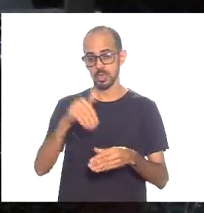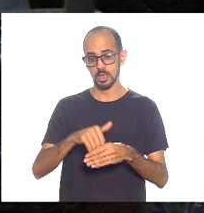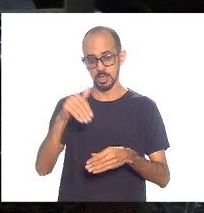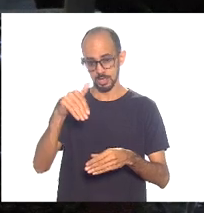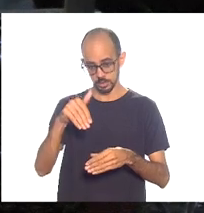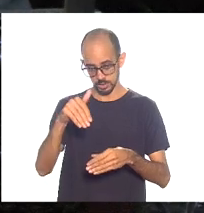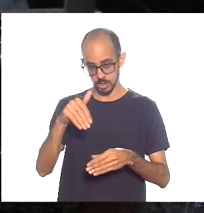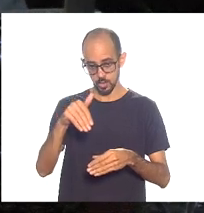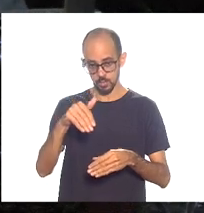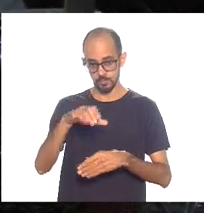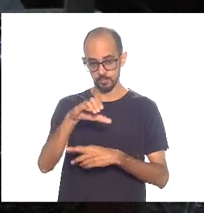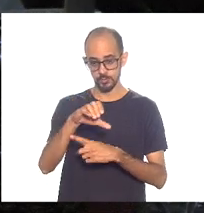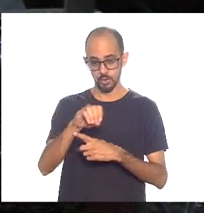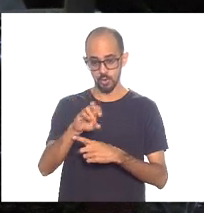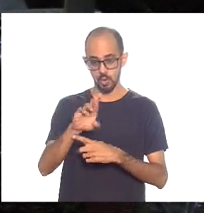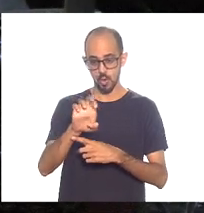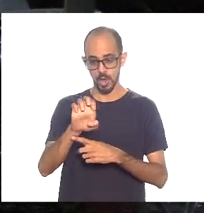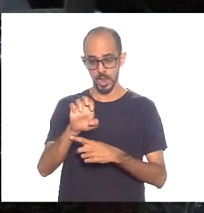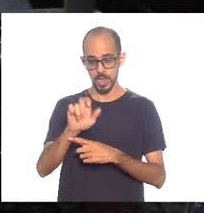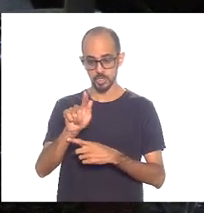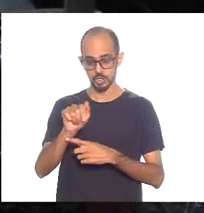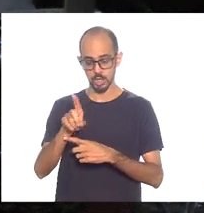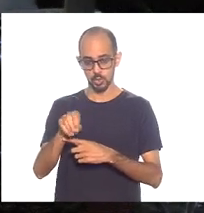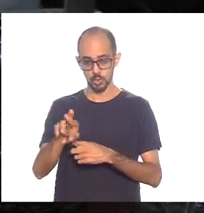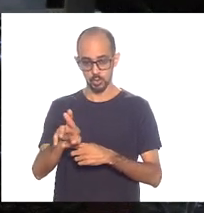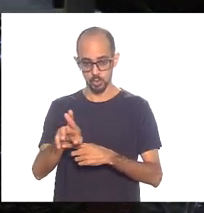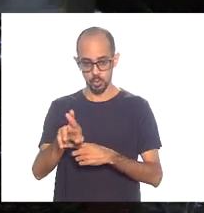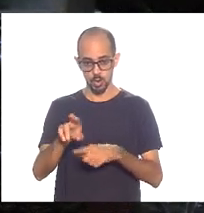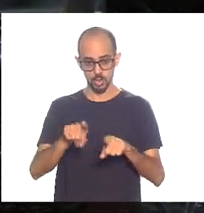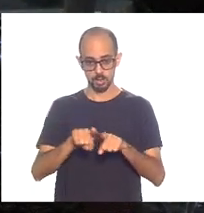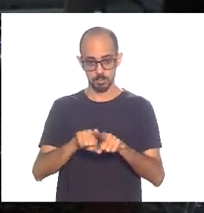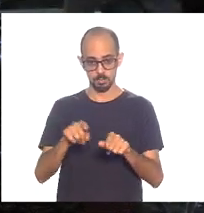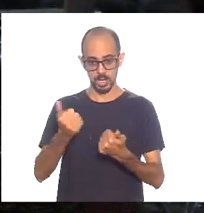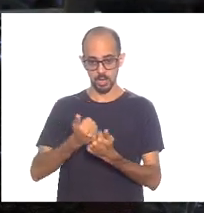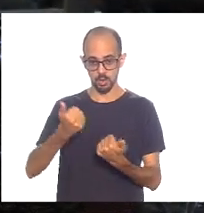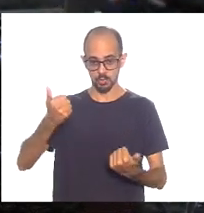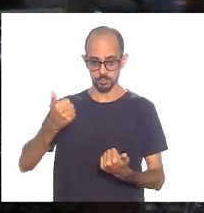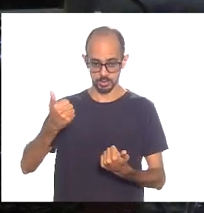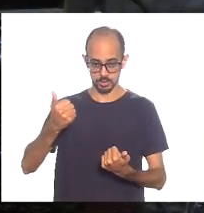o corregedor e o subcorregedor.